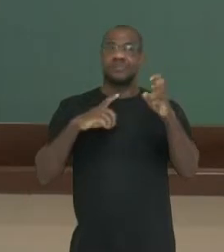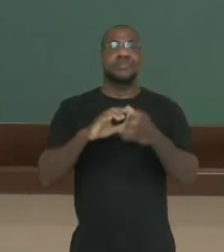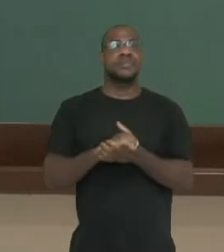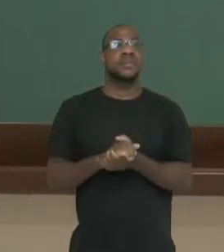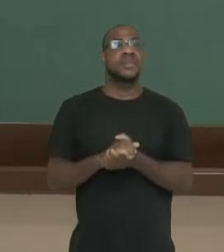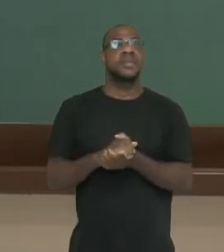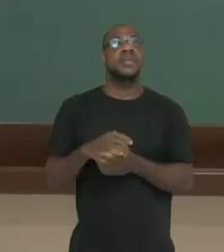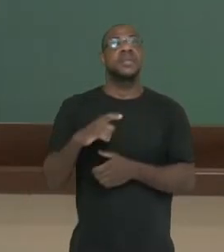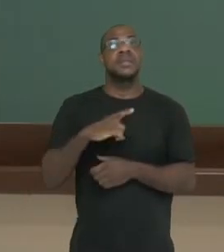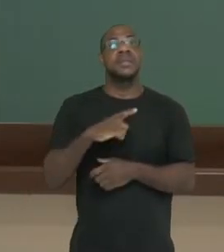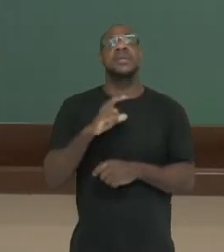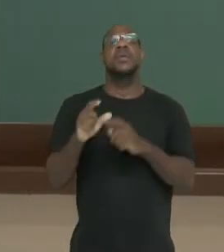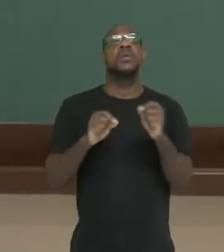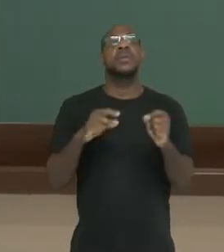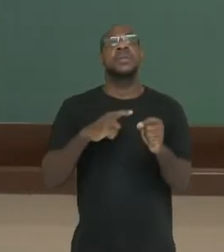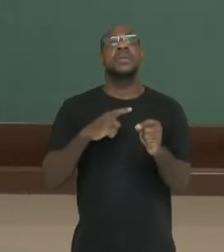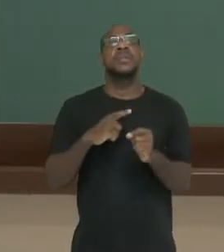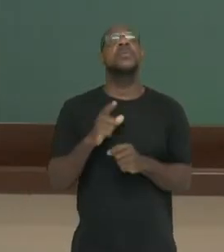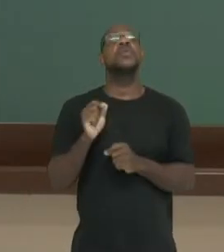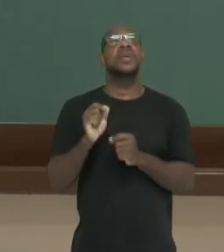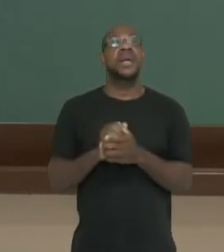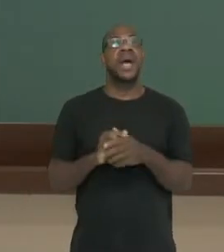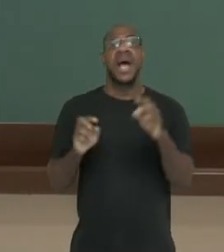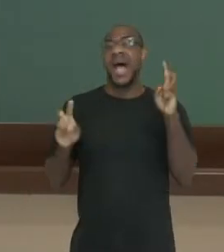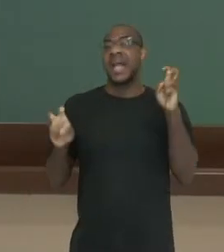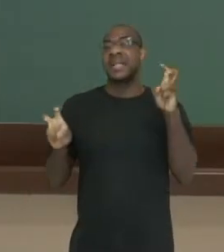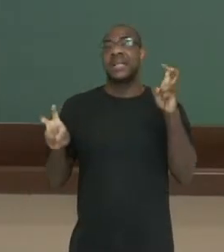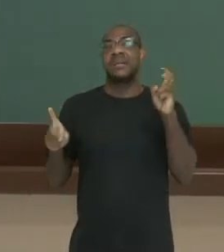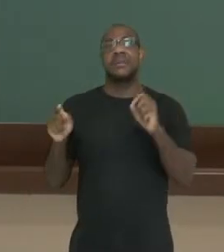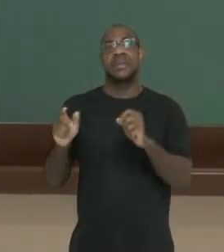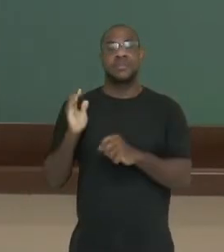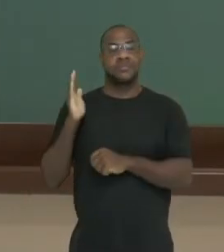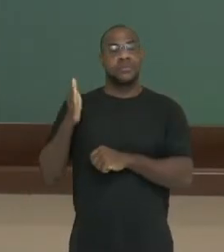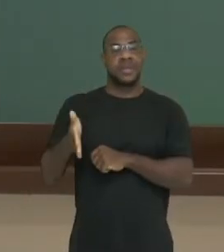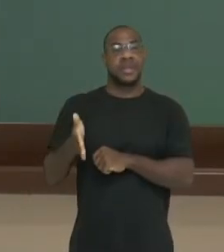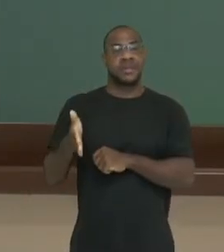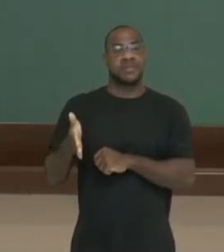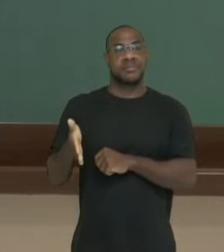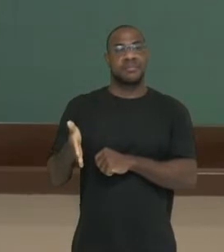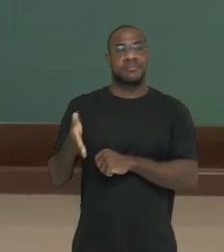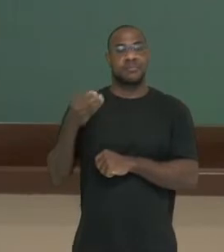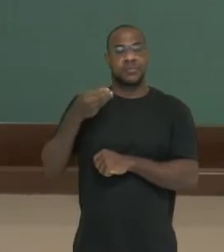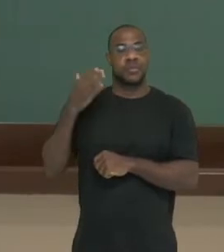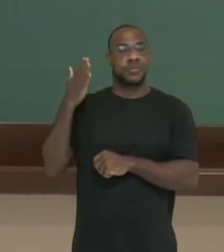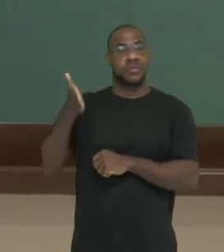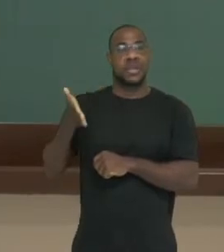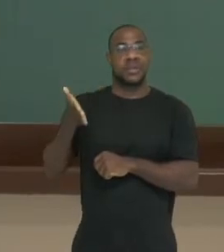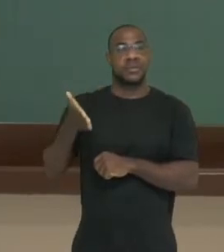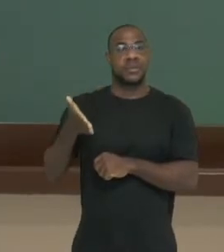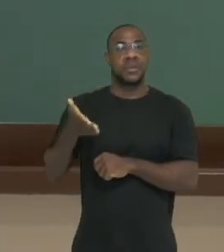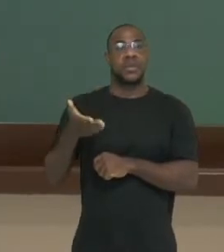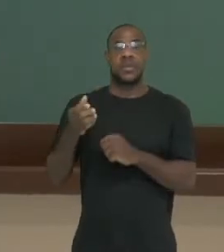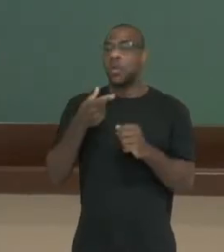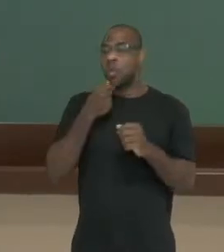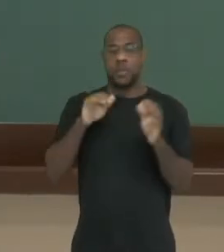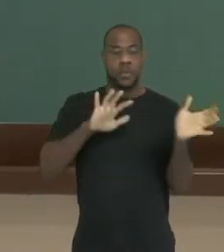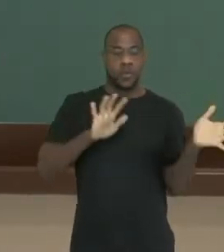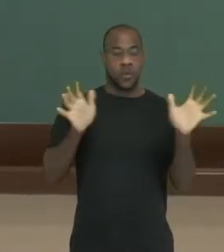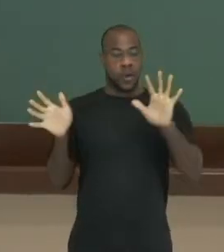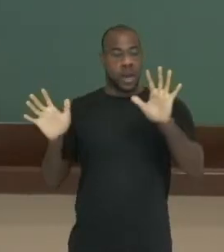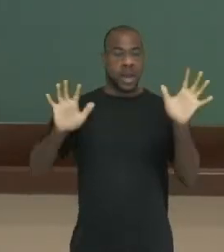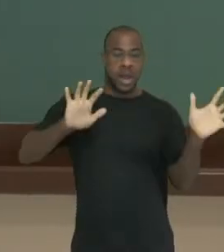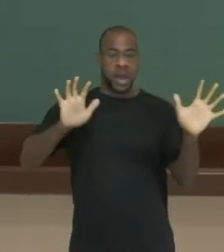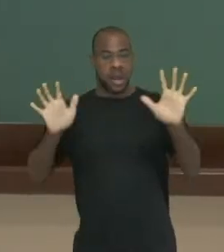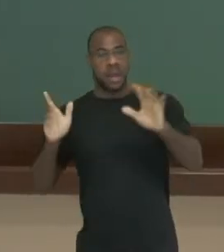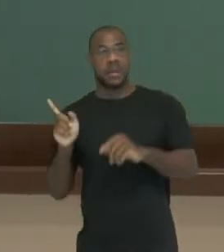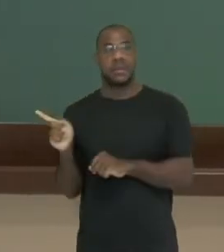E aqui a gente tem a citação, que é o discurso direto, a fala direta do goleiro Everton, certo? E aí